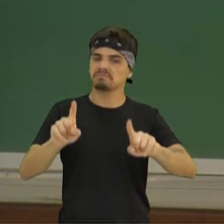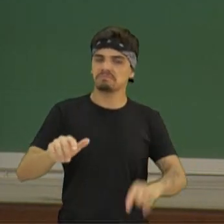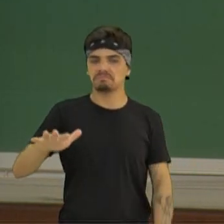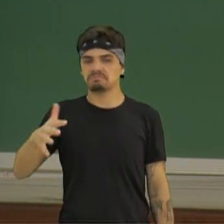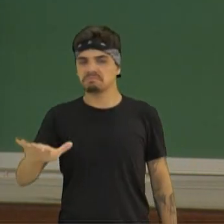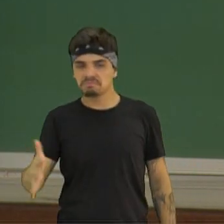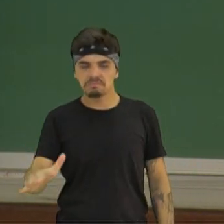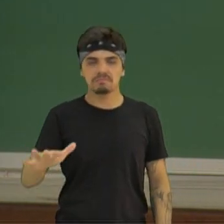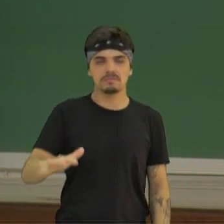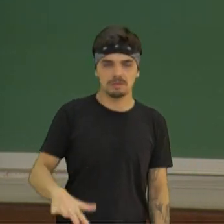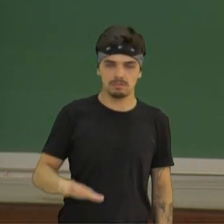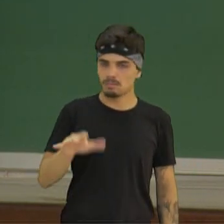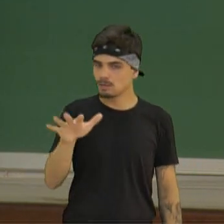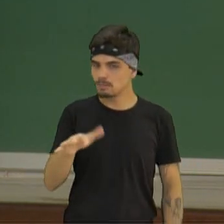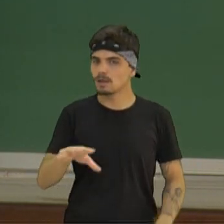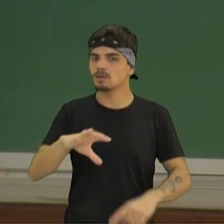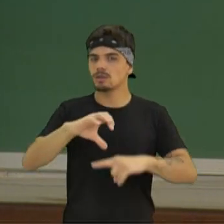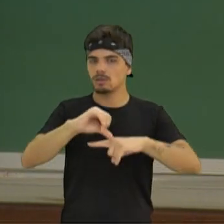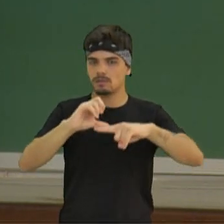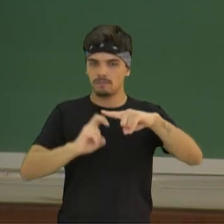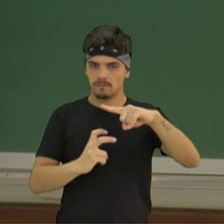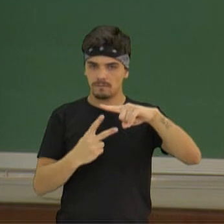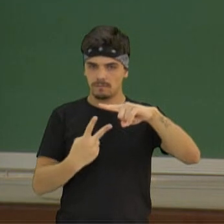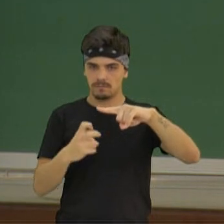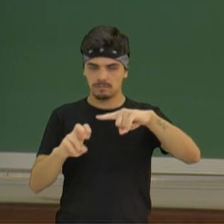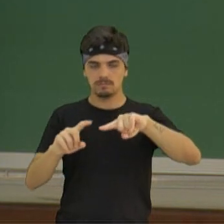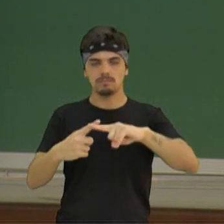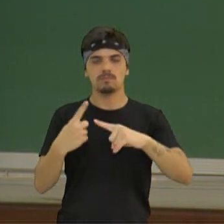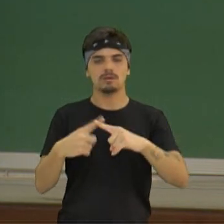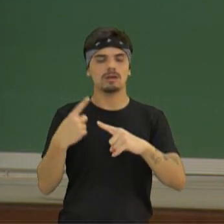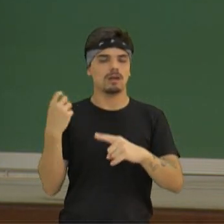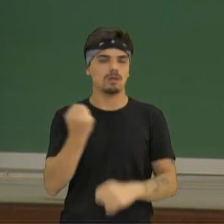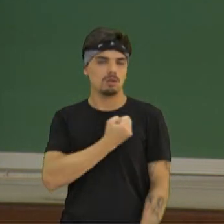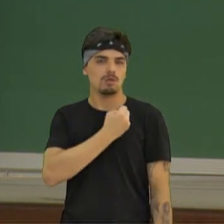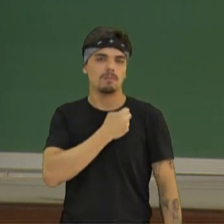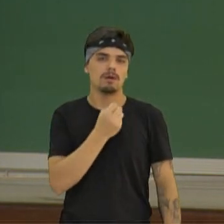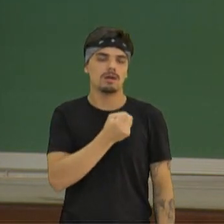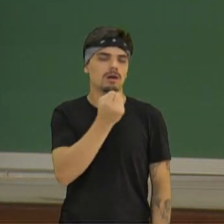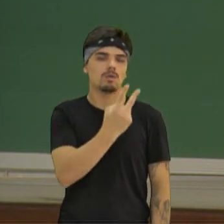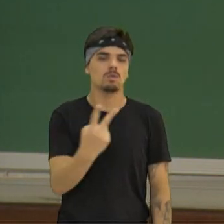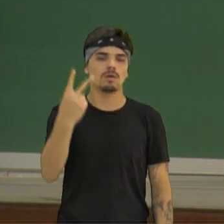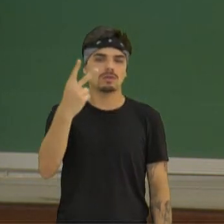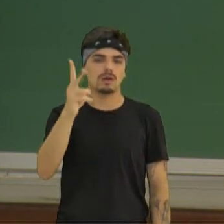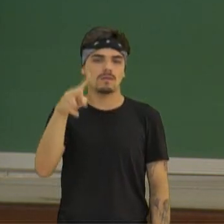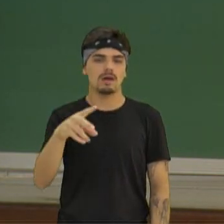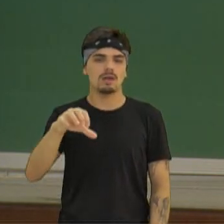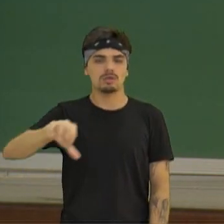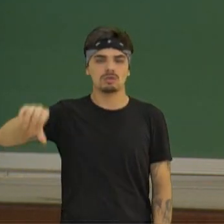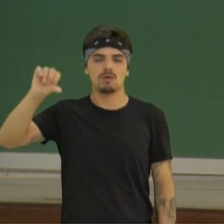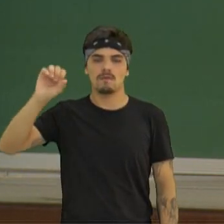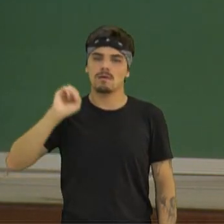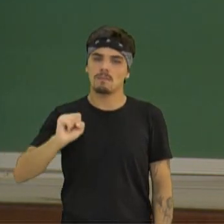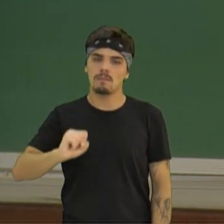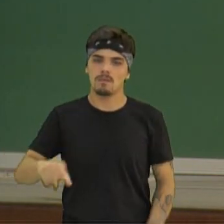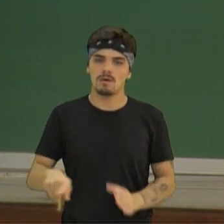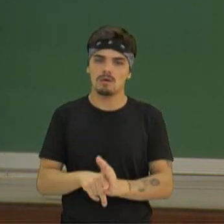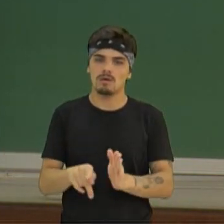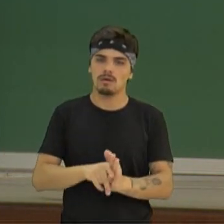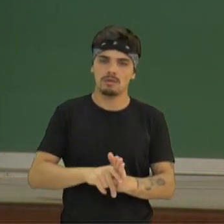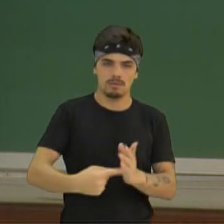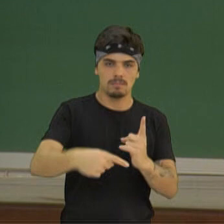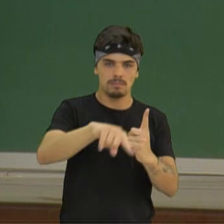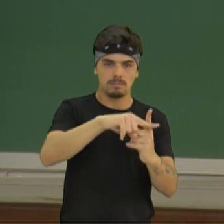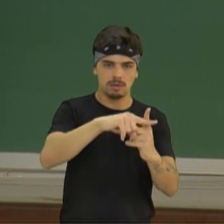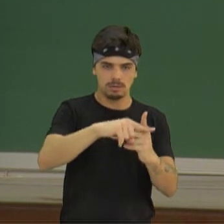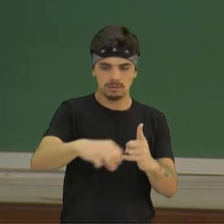menos 9/25, porque um número ao quadrado, que número que ao quadrado dá 9 pode ser mais 3 e menos